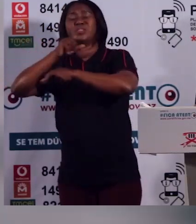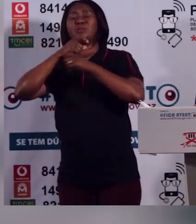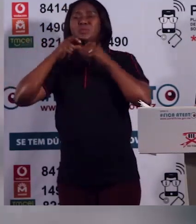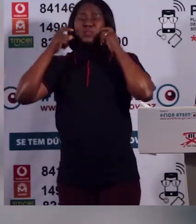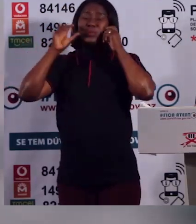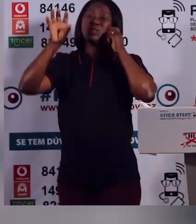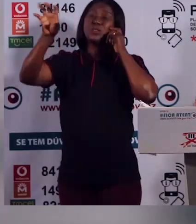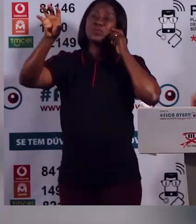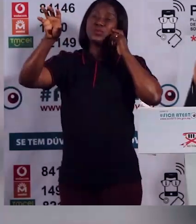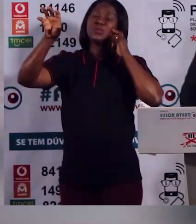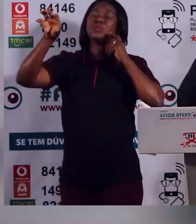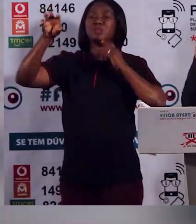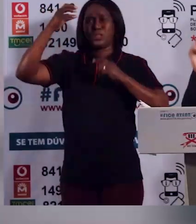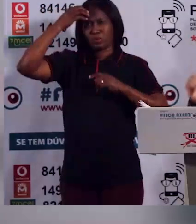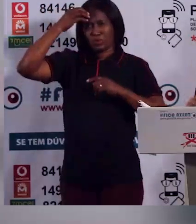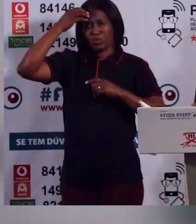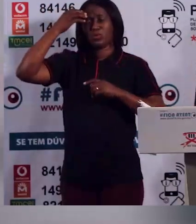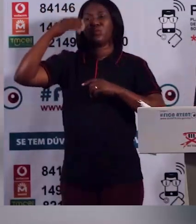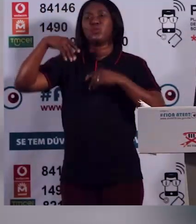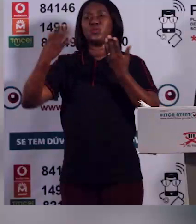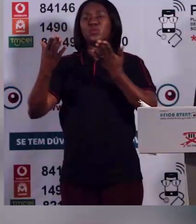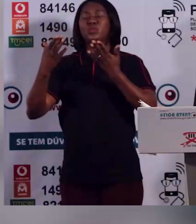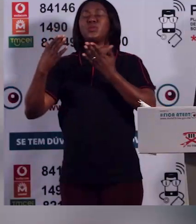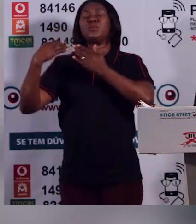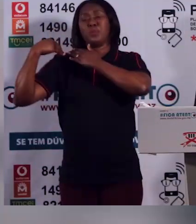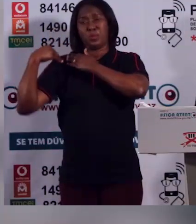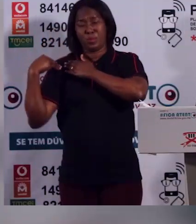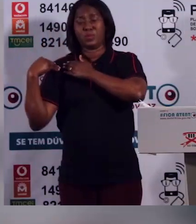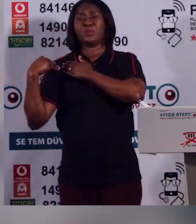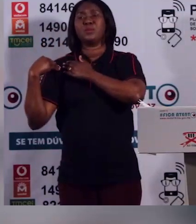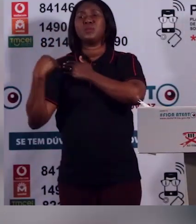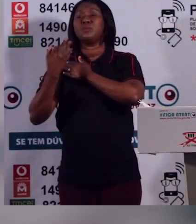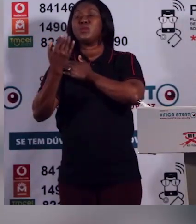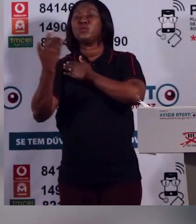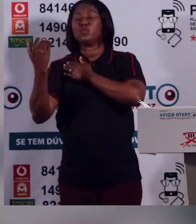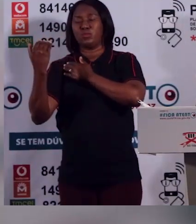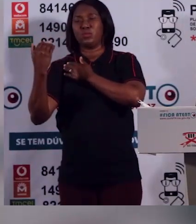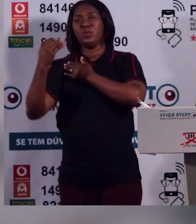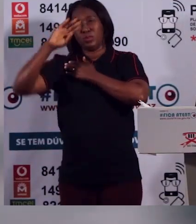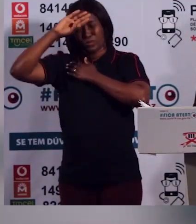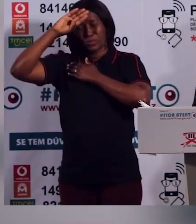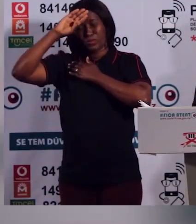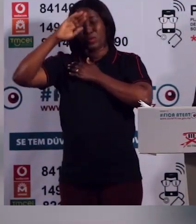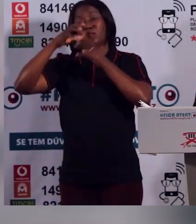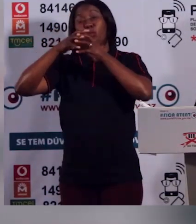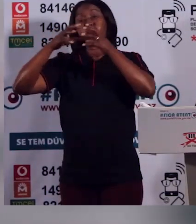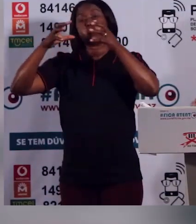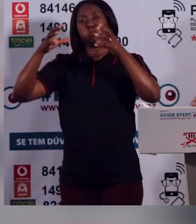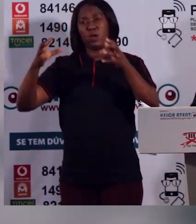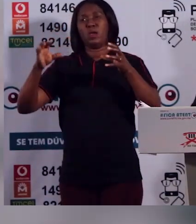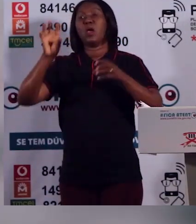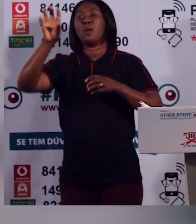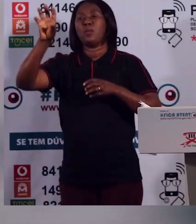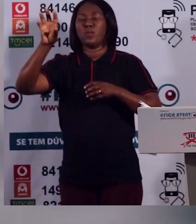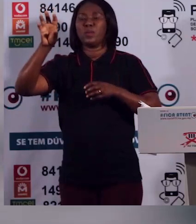da província de Maputo e, portanto, responsáveis por aquela taxa de positividade relativamente alta em amostras da província de